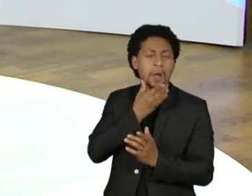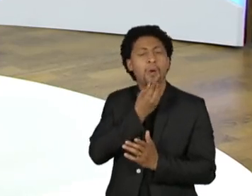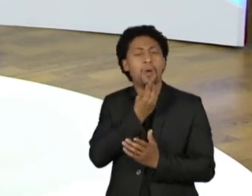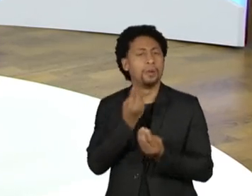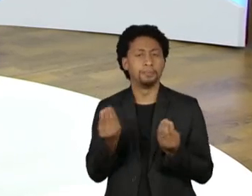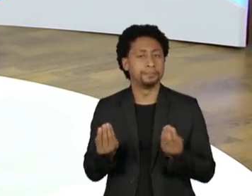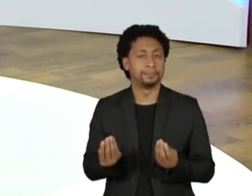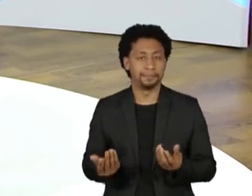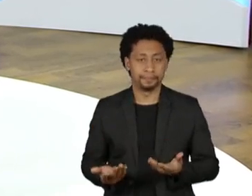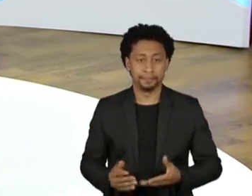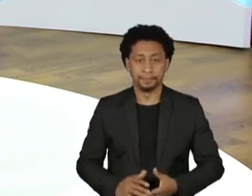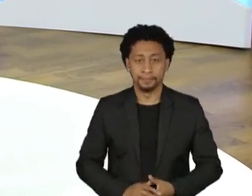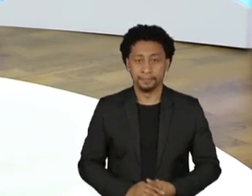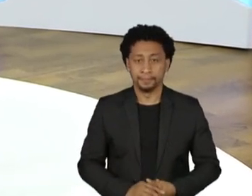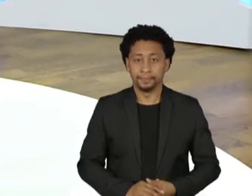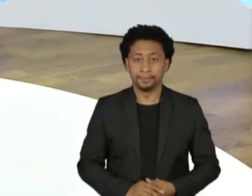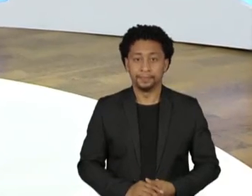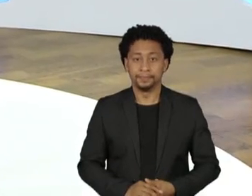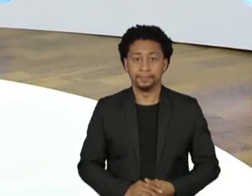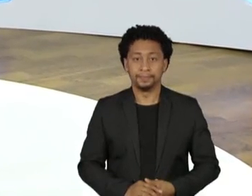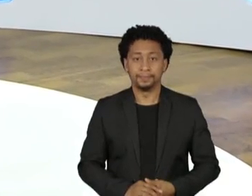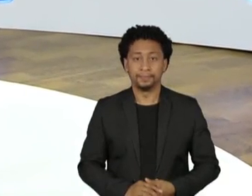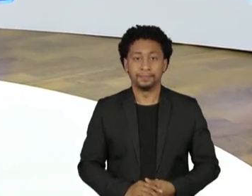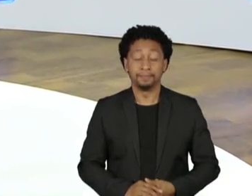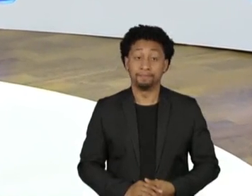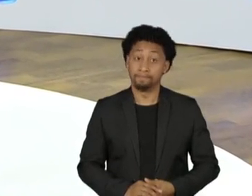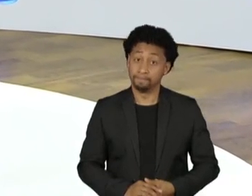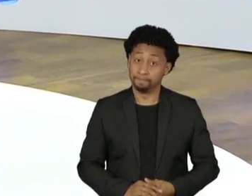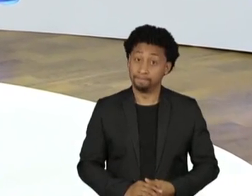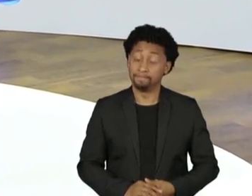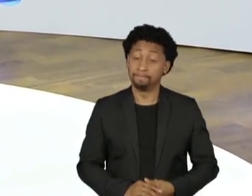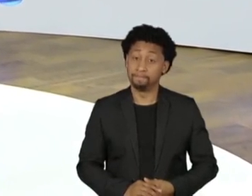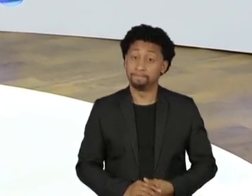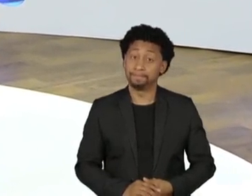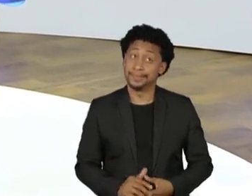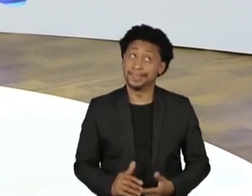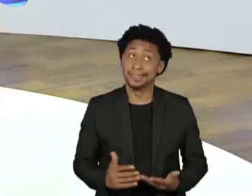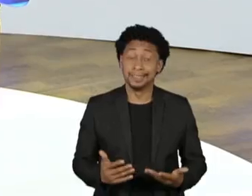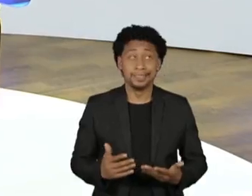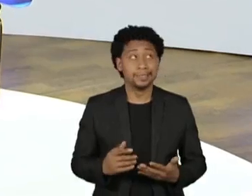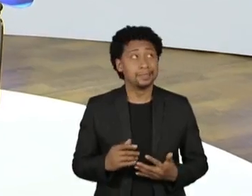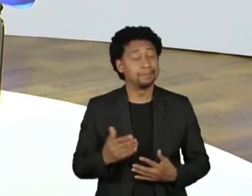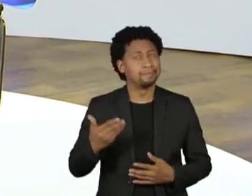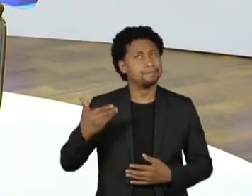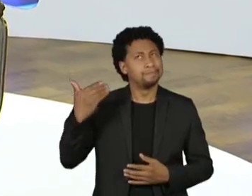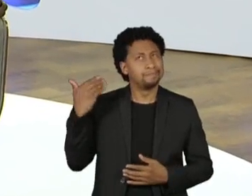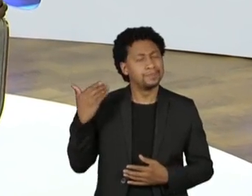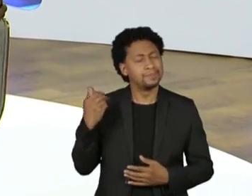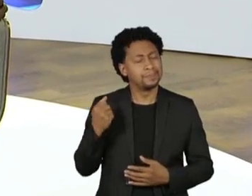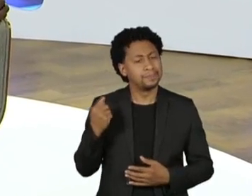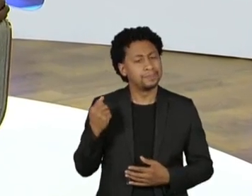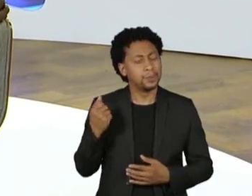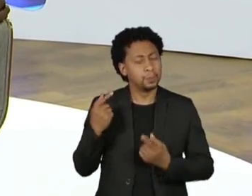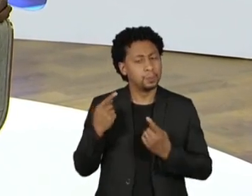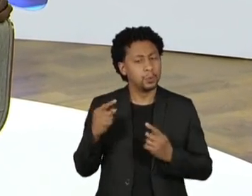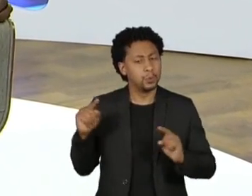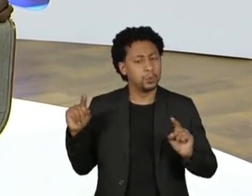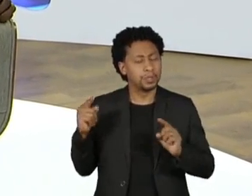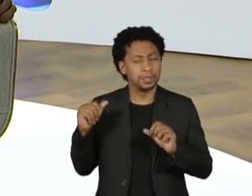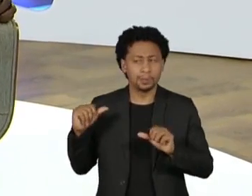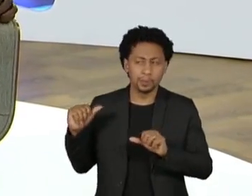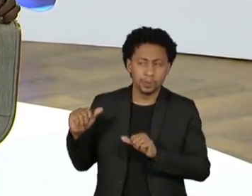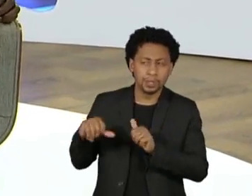perspectiva bom eh alguma canção que eu faria